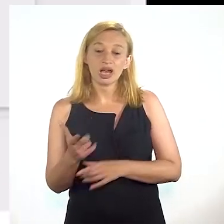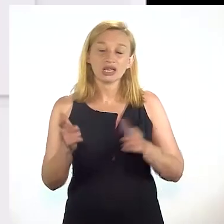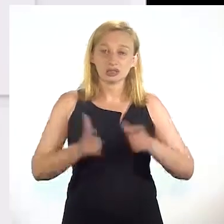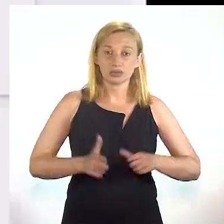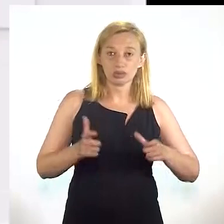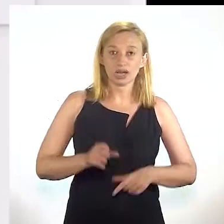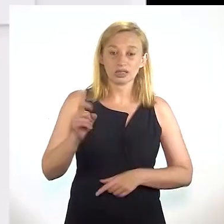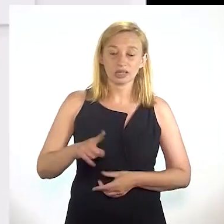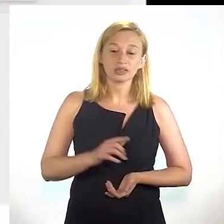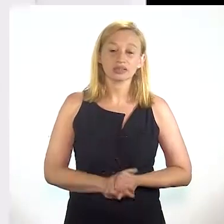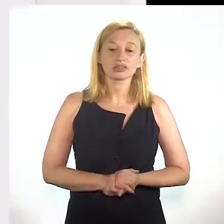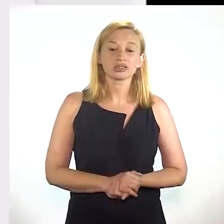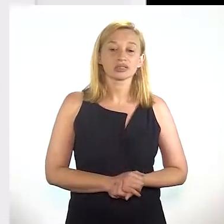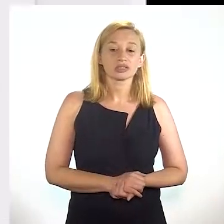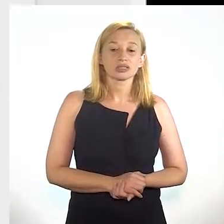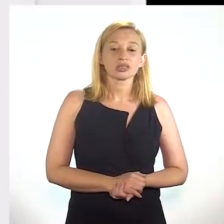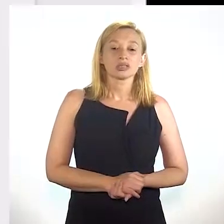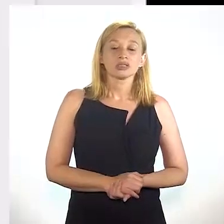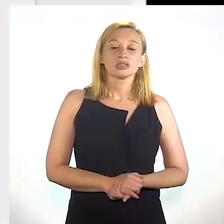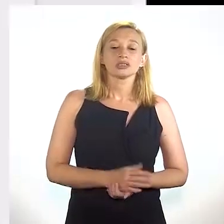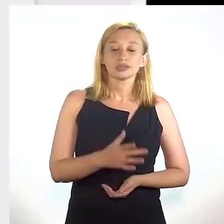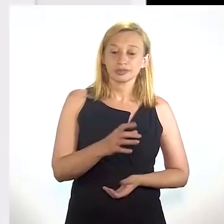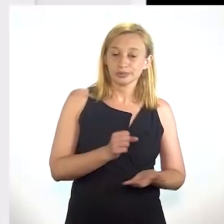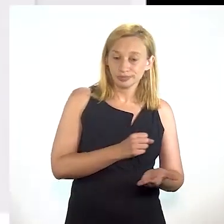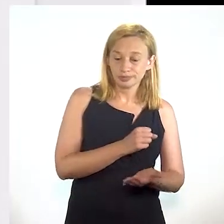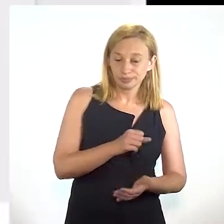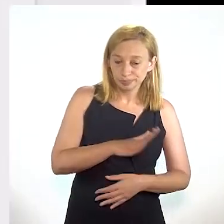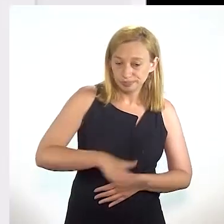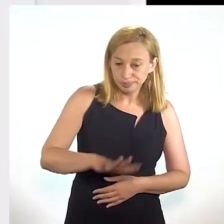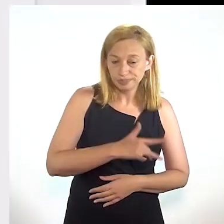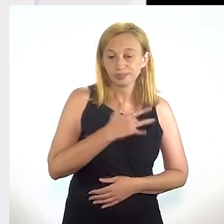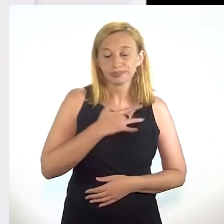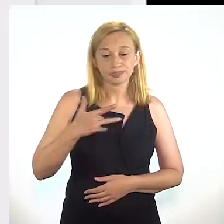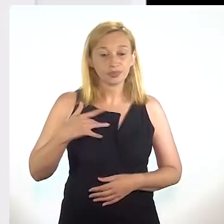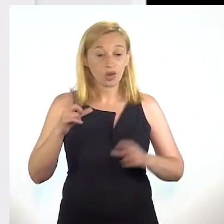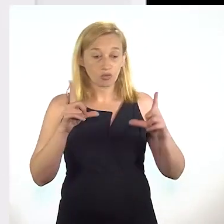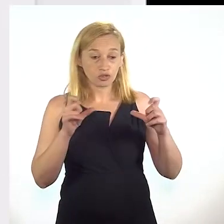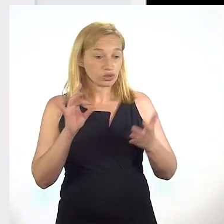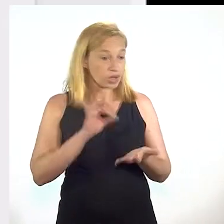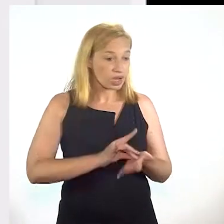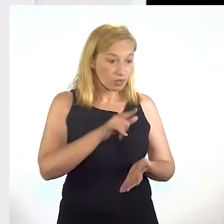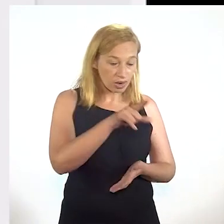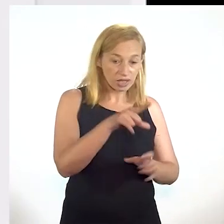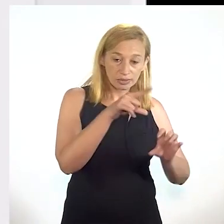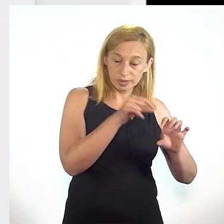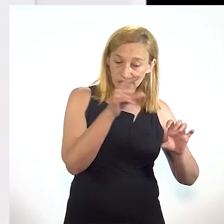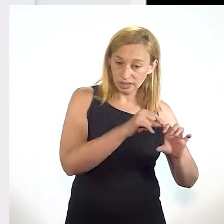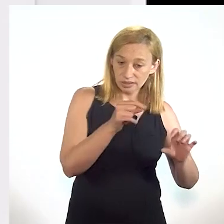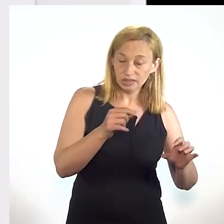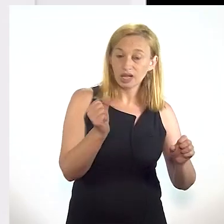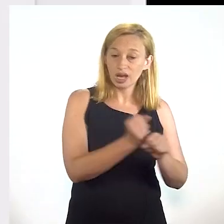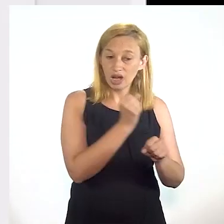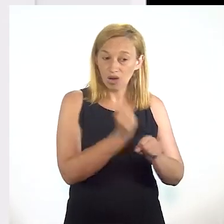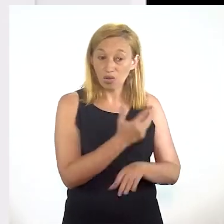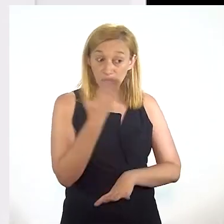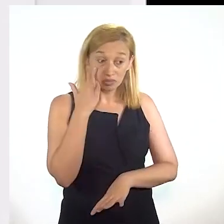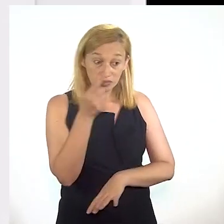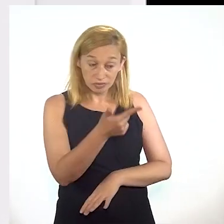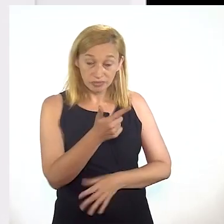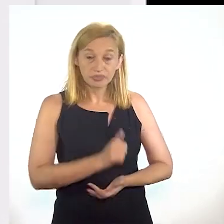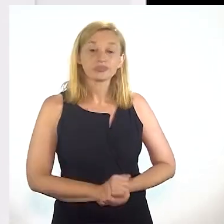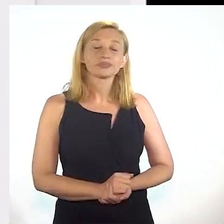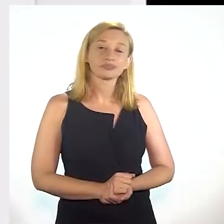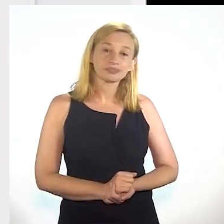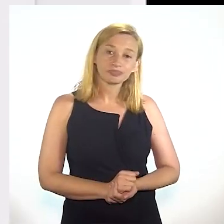comunidade para criar esse ambiente, né? Então, a gente tem o eixo aí da saúde, esse já é uma foto real do empreendimento, está nessa fase